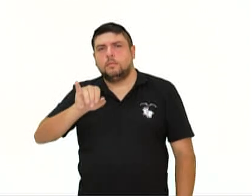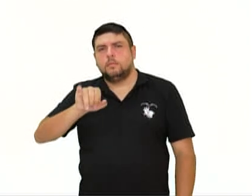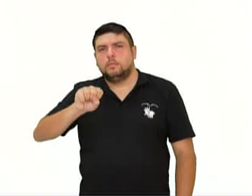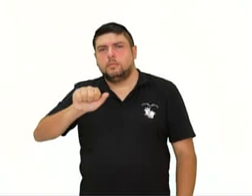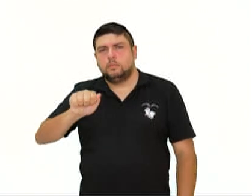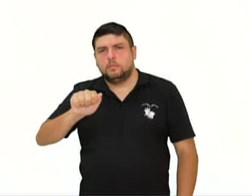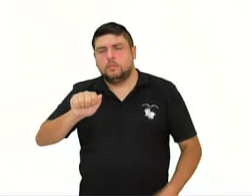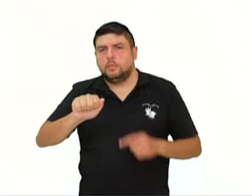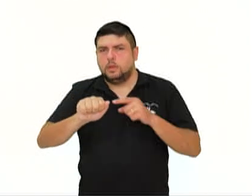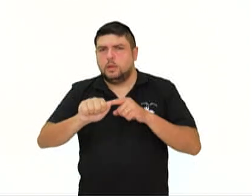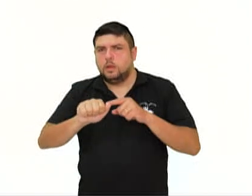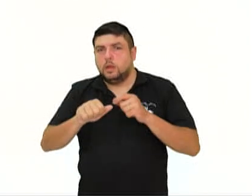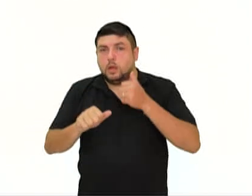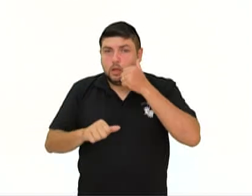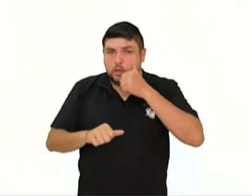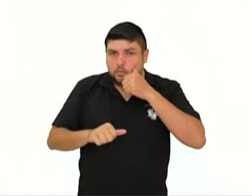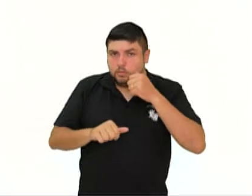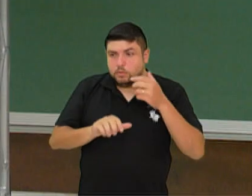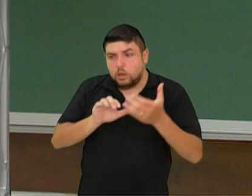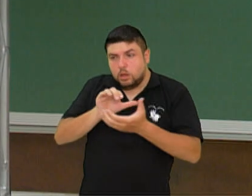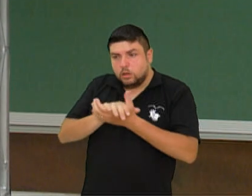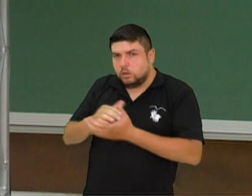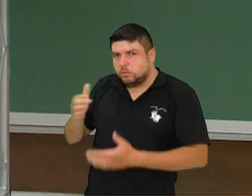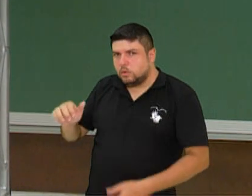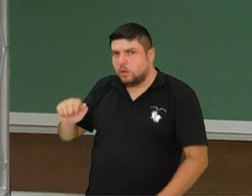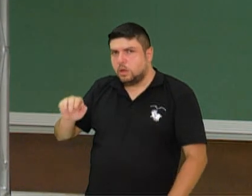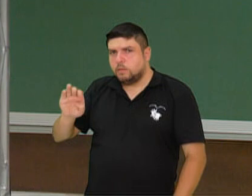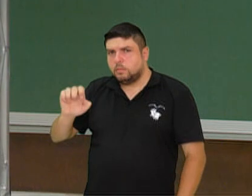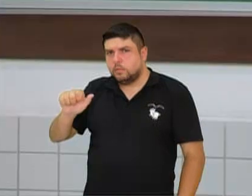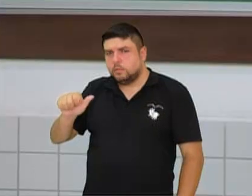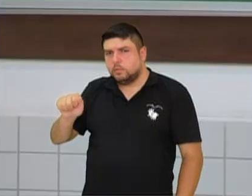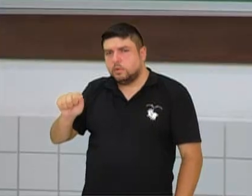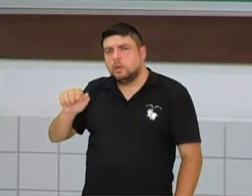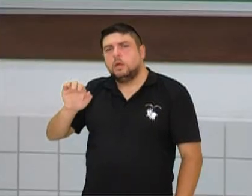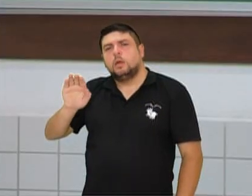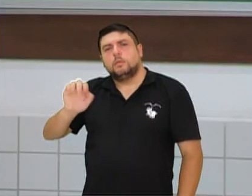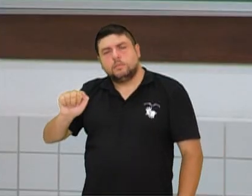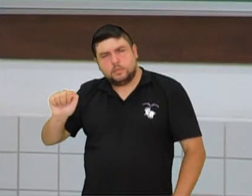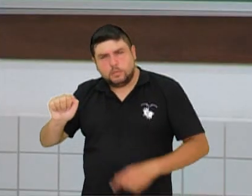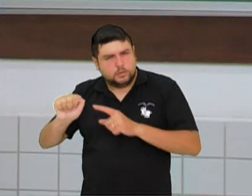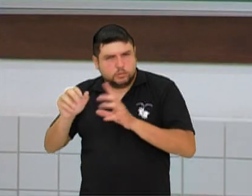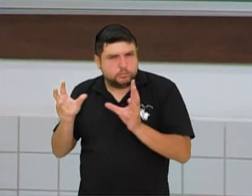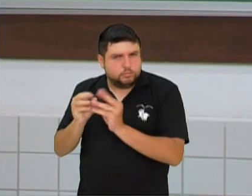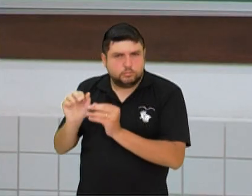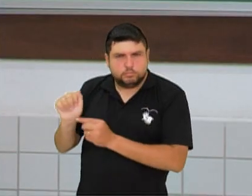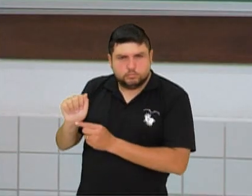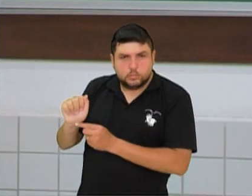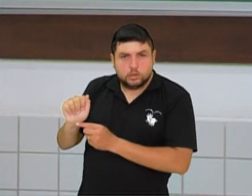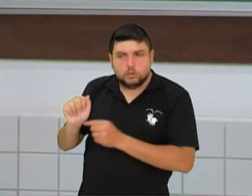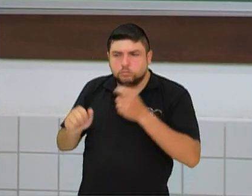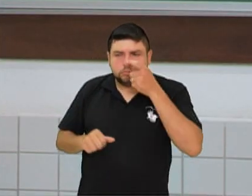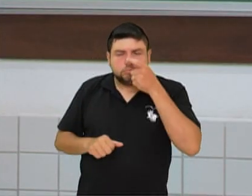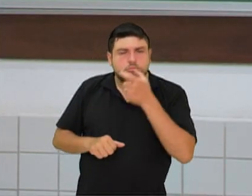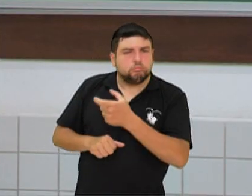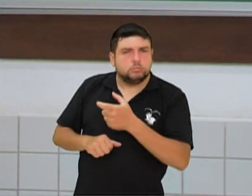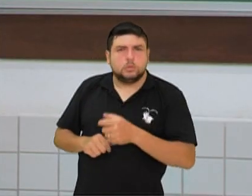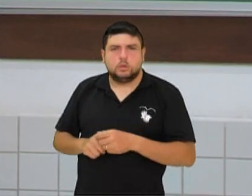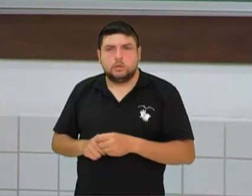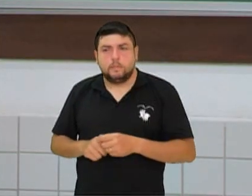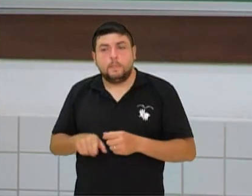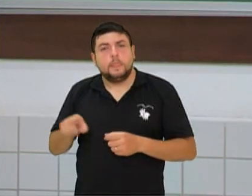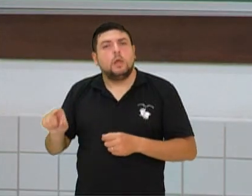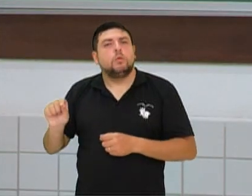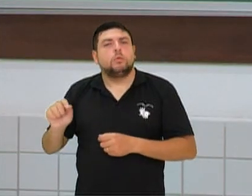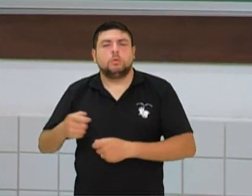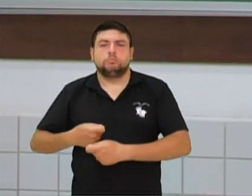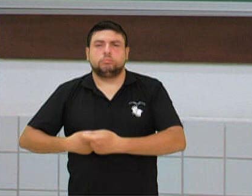Abelardo por interesse. A família dela foi atingida por essa crise, eles perderam tudo. E o Abelardo era um comerciante